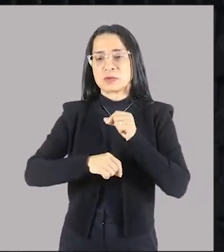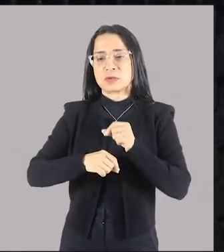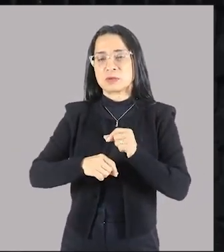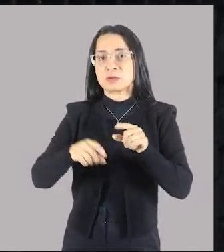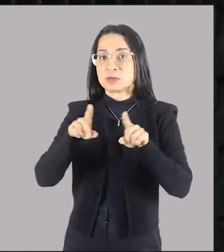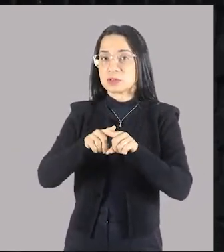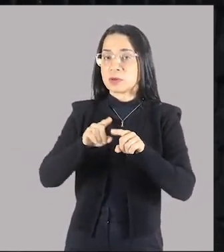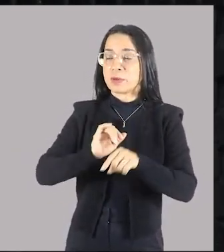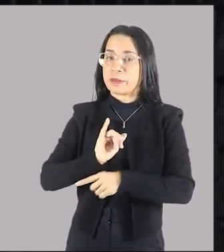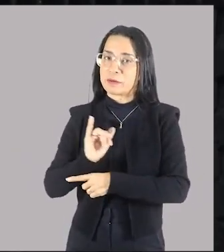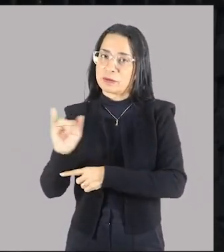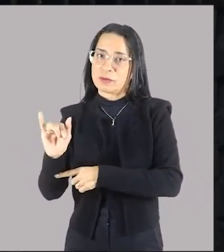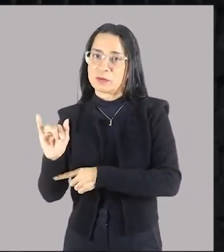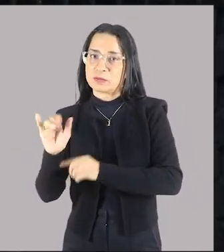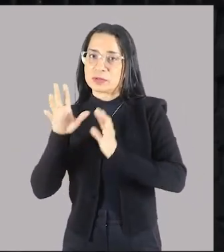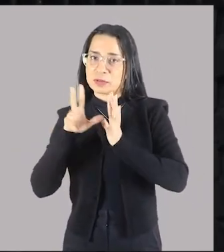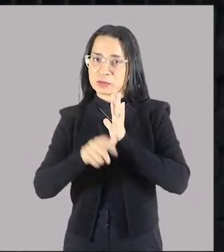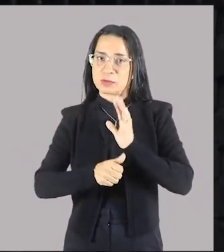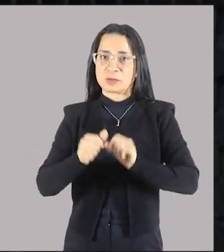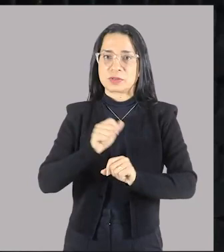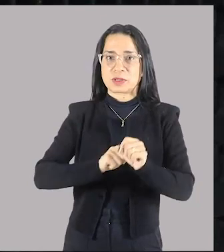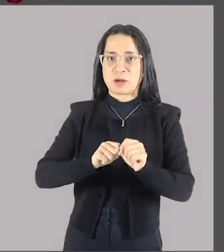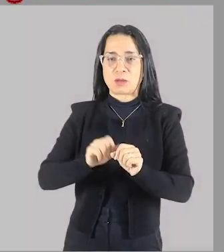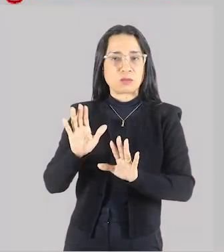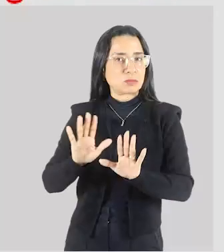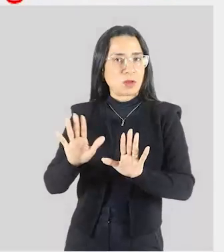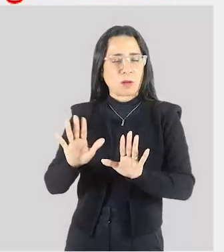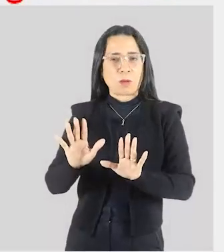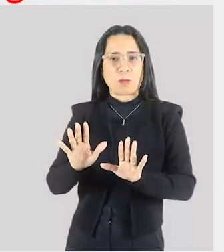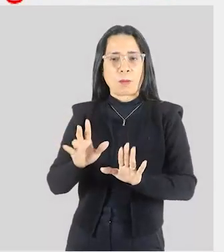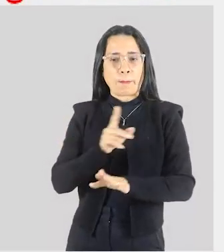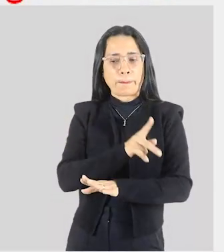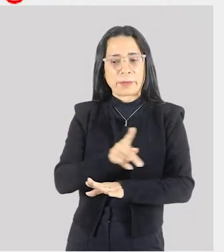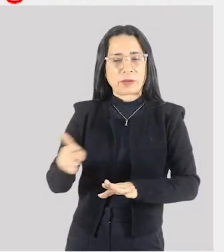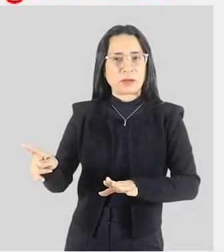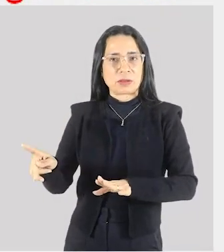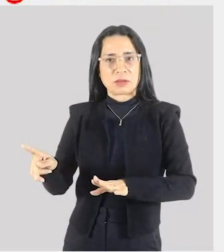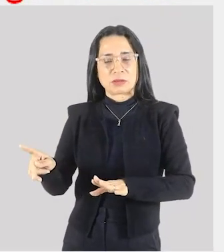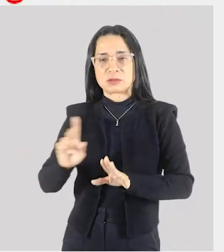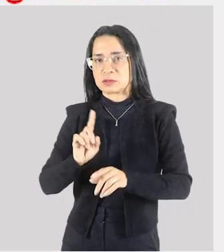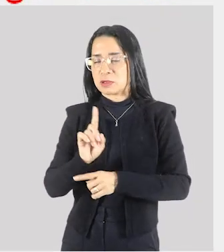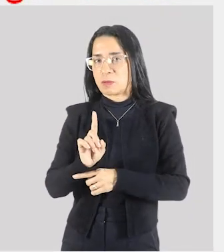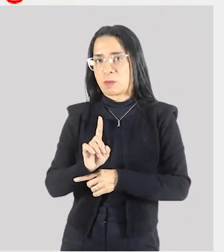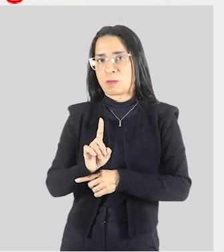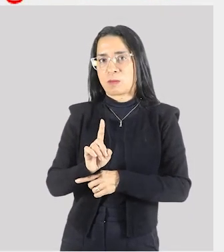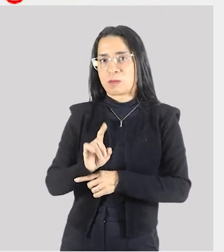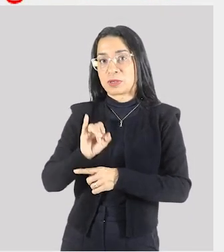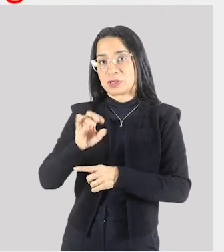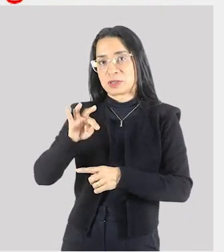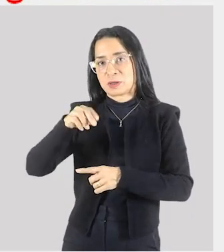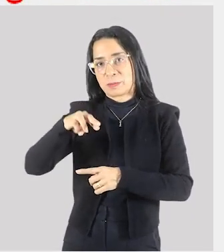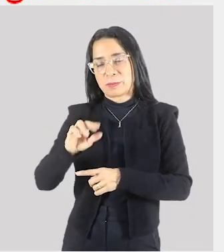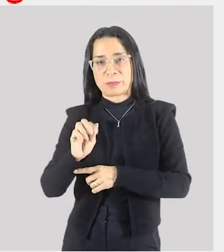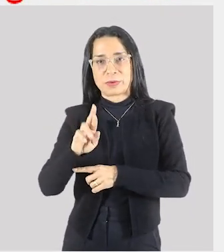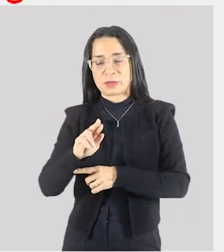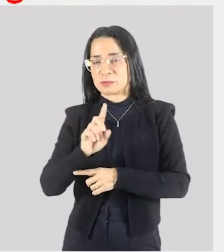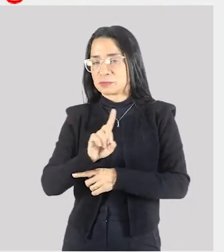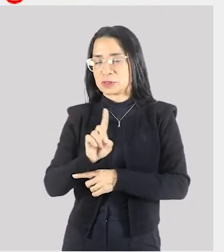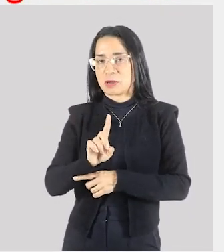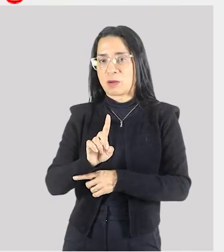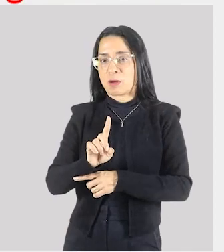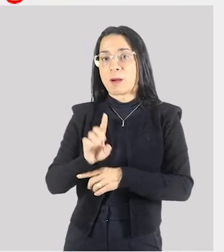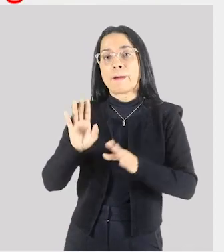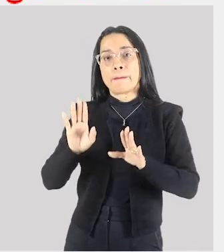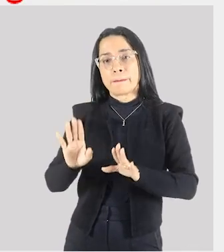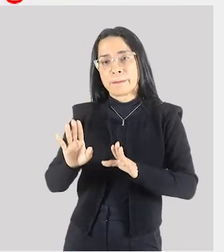ele, como atingiu a Collor, mas denúncia de corrupção, dos desvios de vários governos de